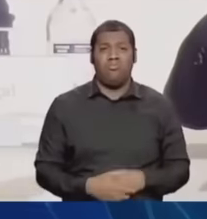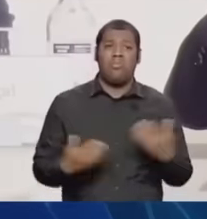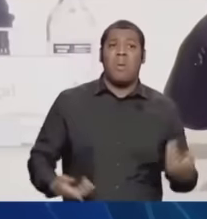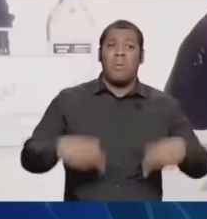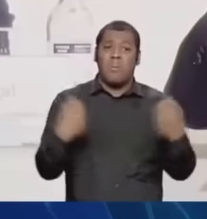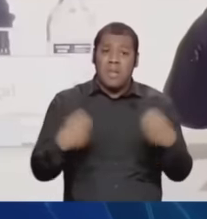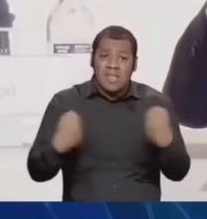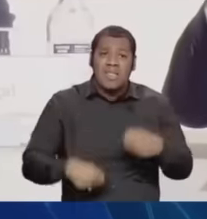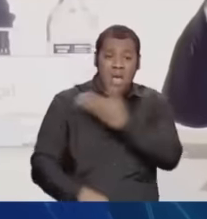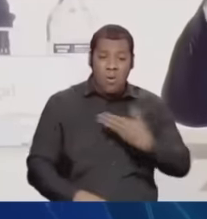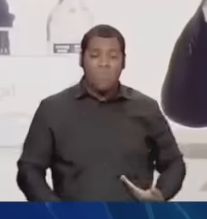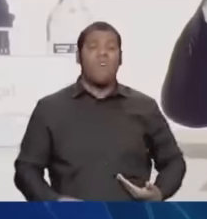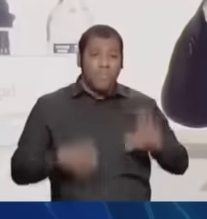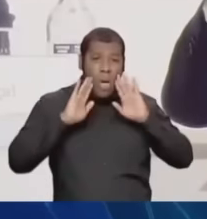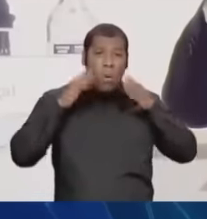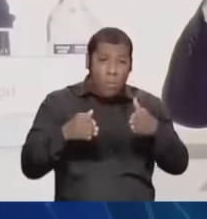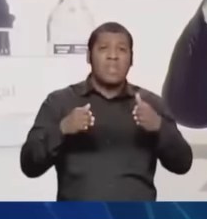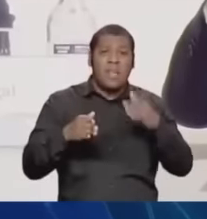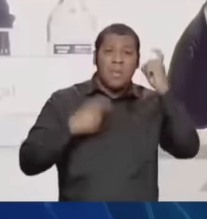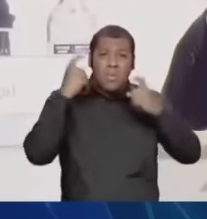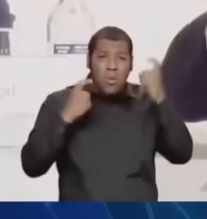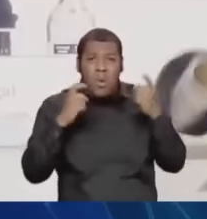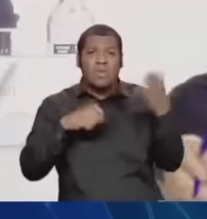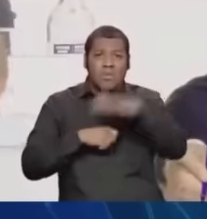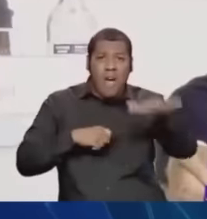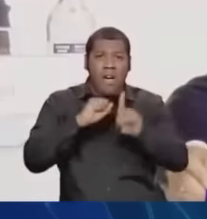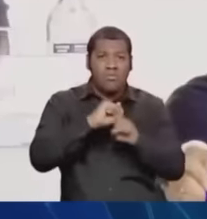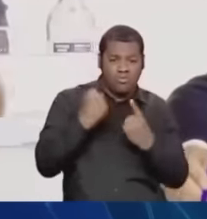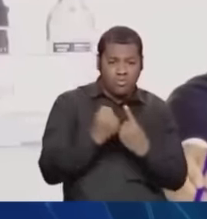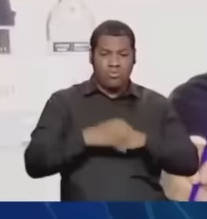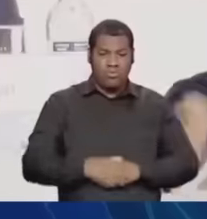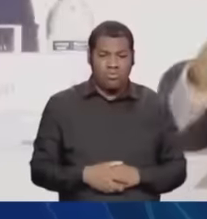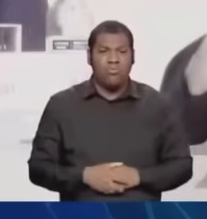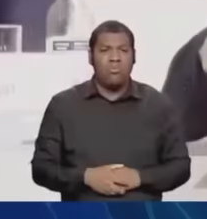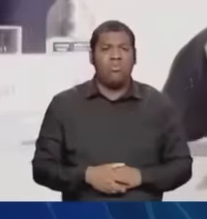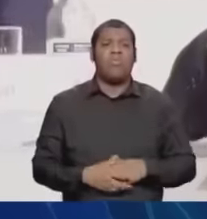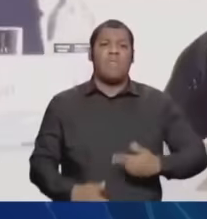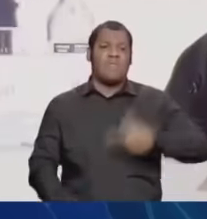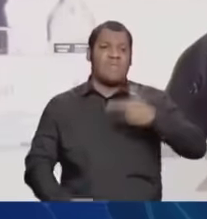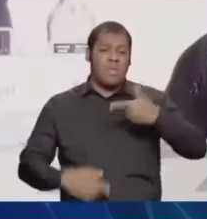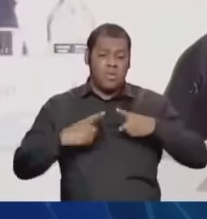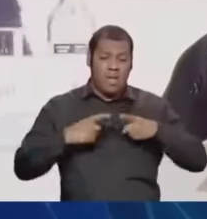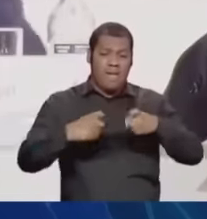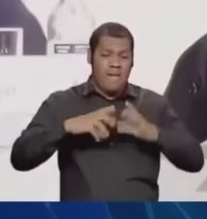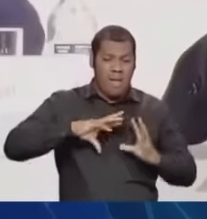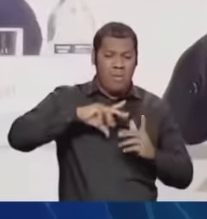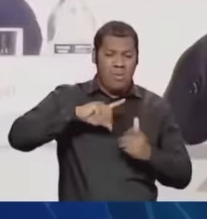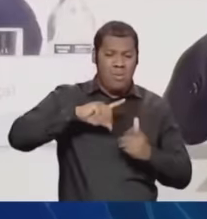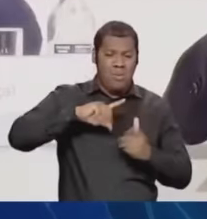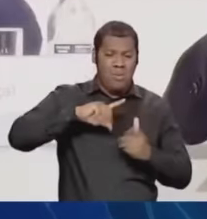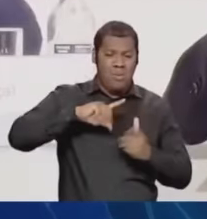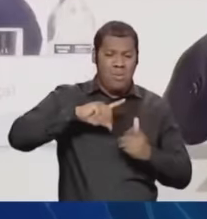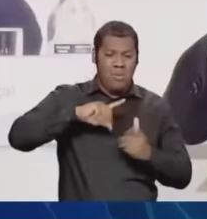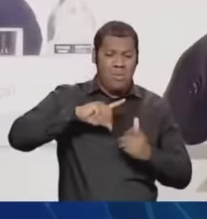preocupação com a questão social. E nós aqui precisamos ter claro o seguinte, aquilo que foi criado depois da Segunda Guerra Mundial, as instituições